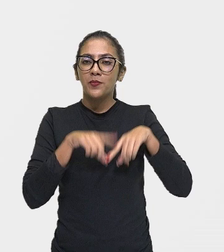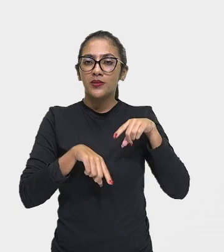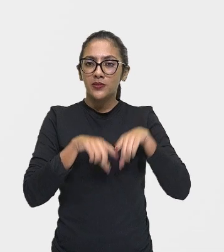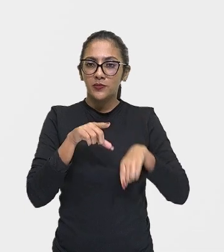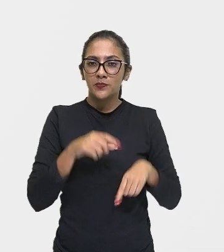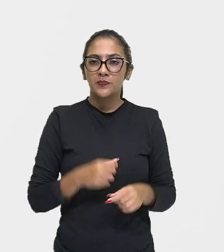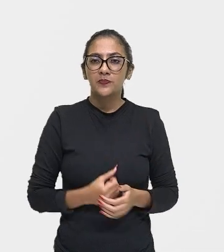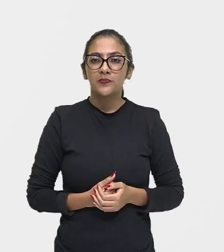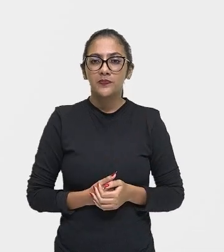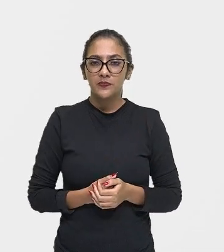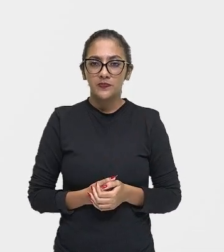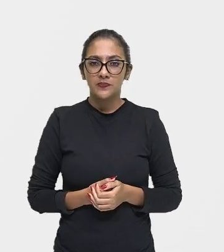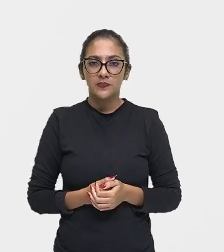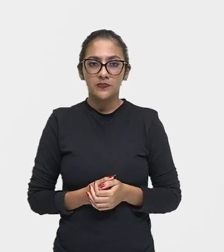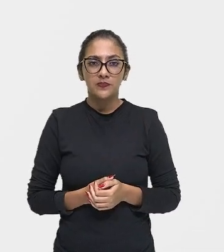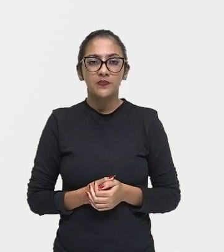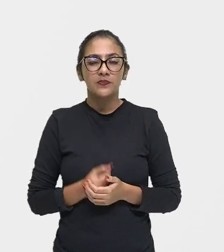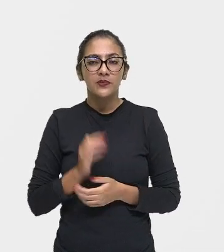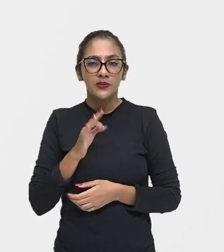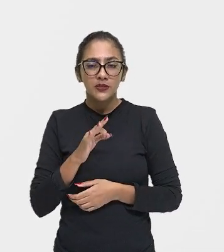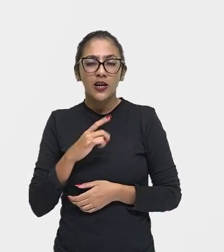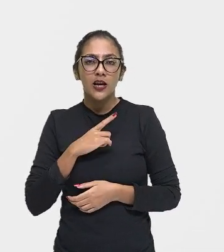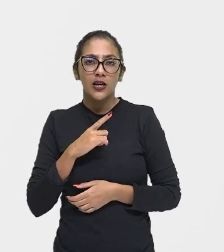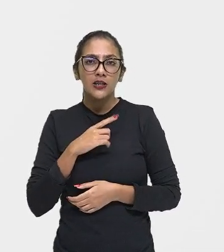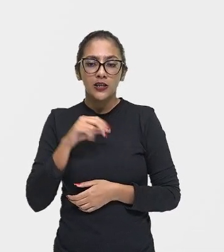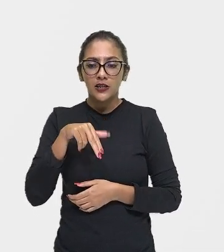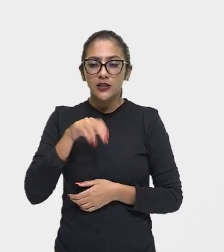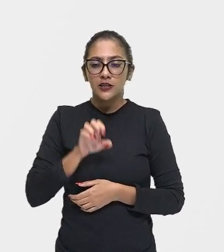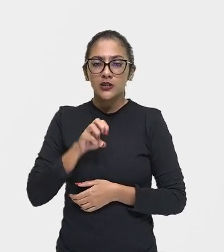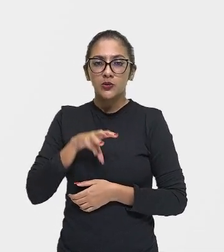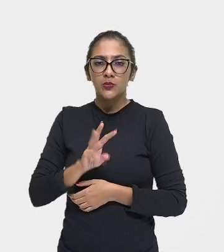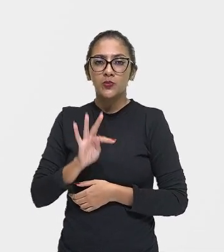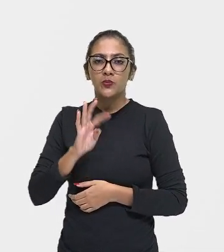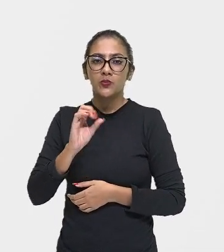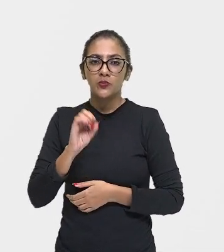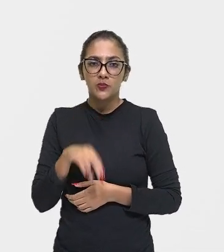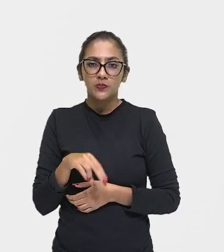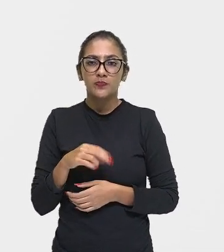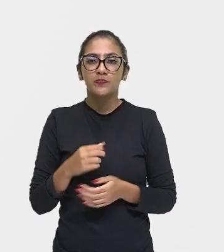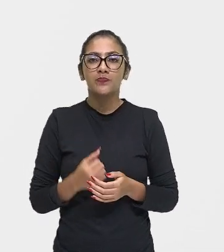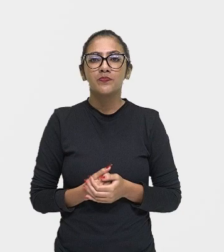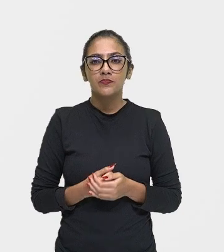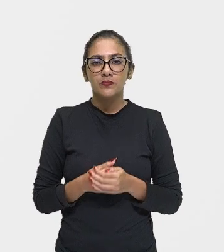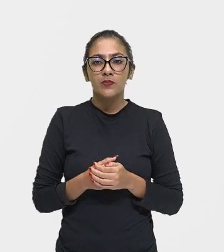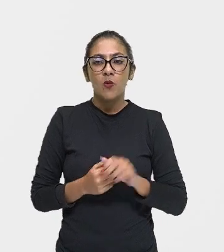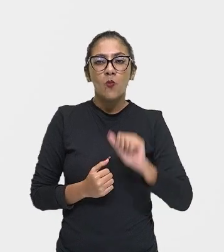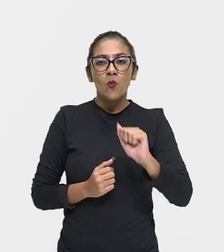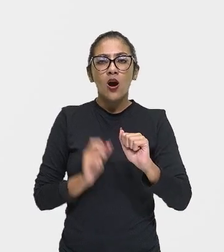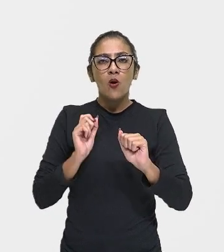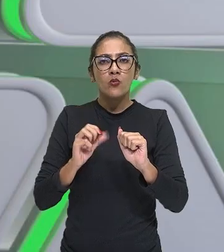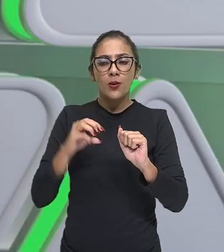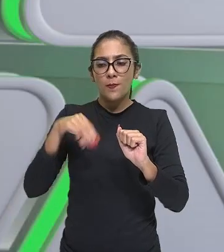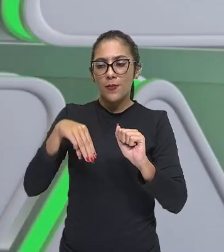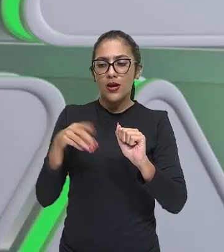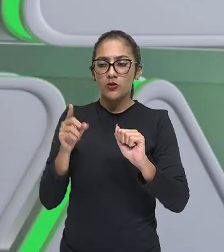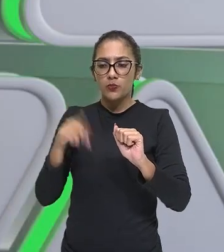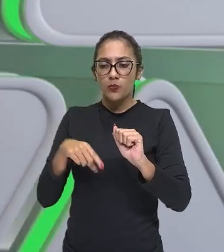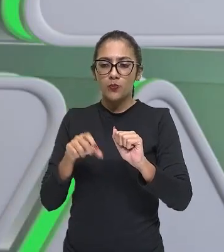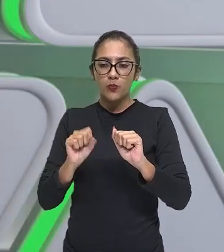já disse, é dada em Newton. E a aceleração, metros por segundo ao quadrado. Muito